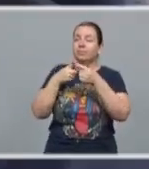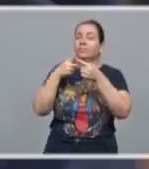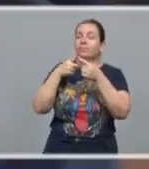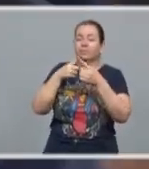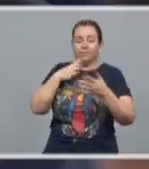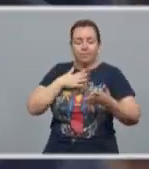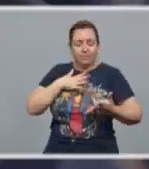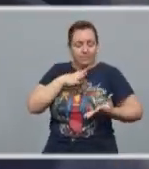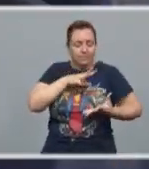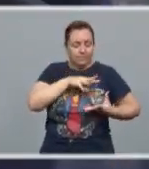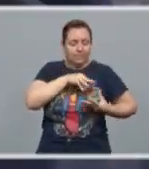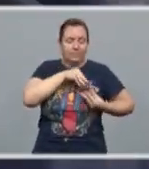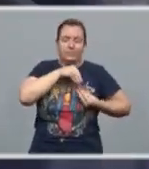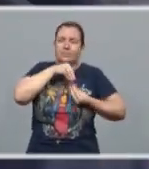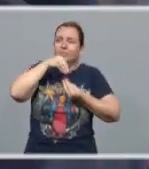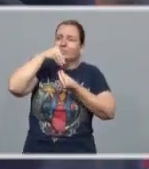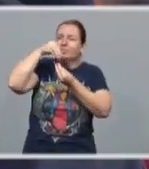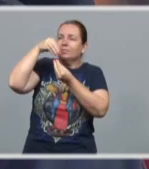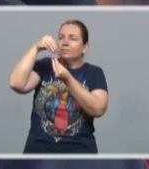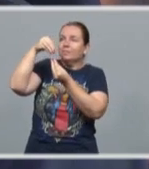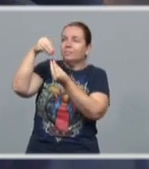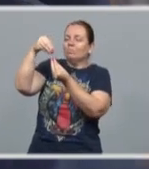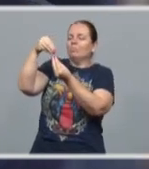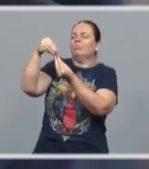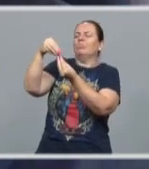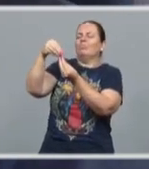pois minha alma